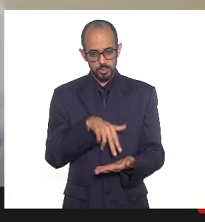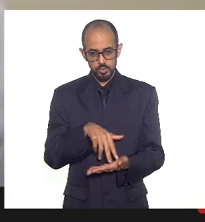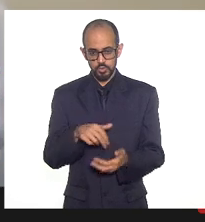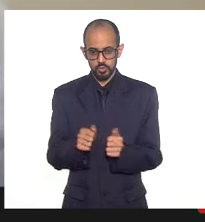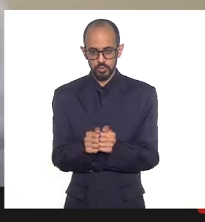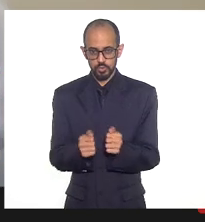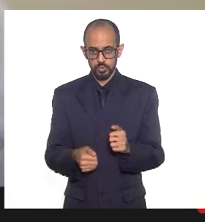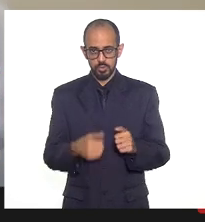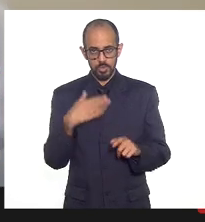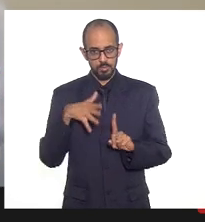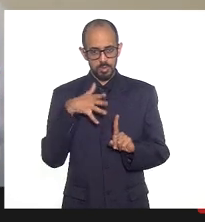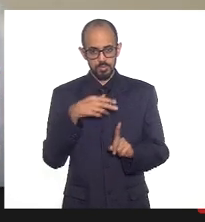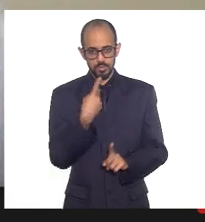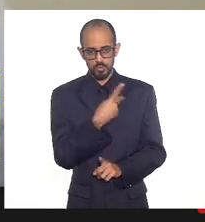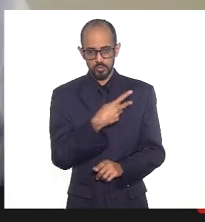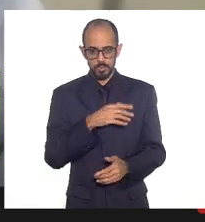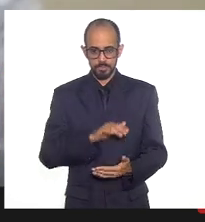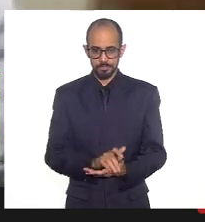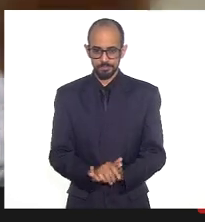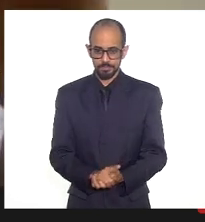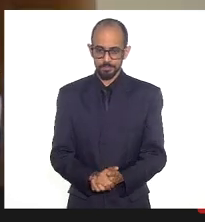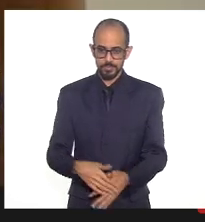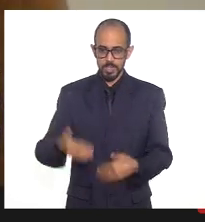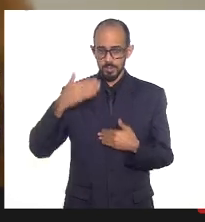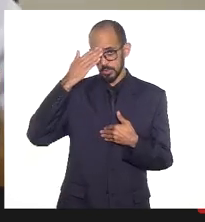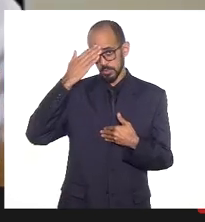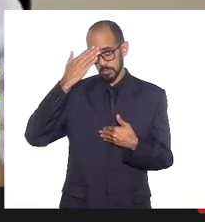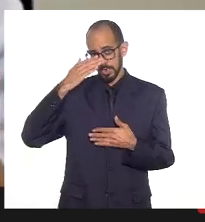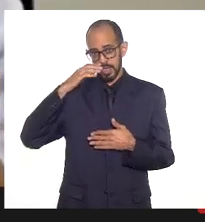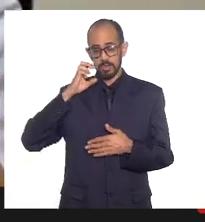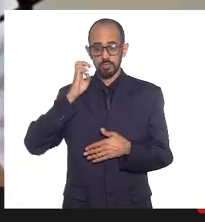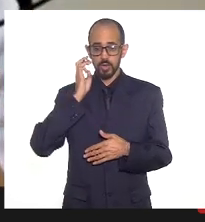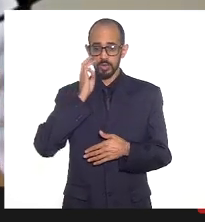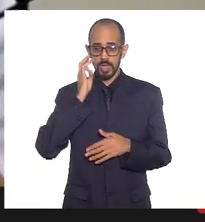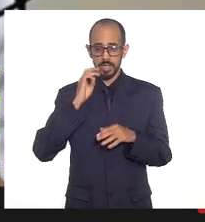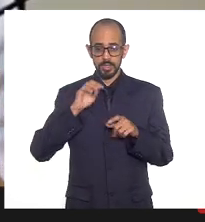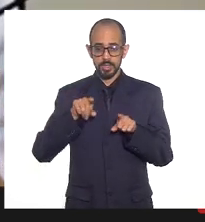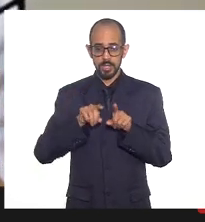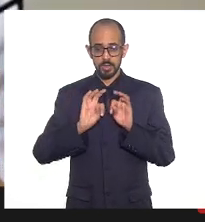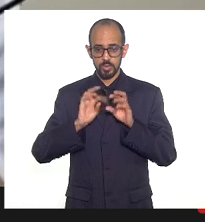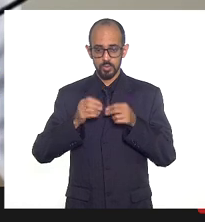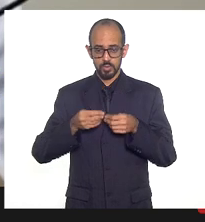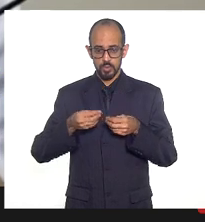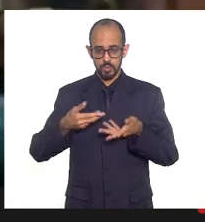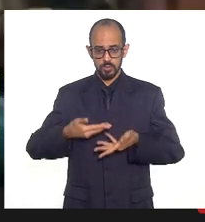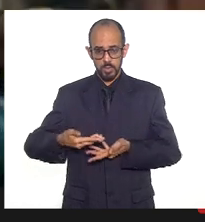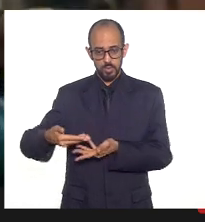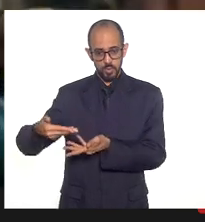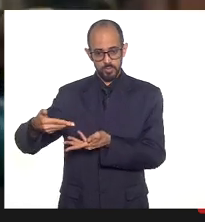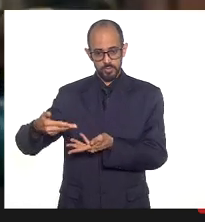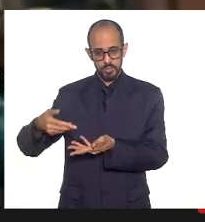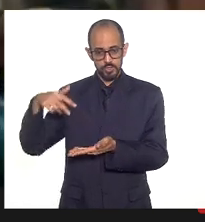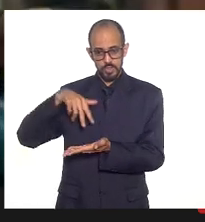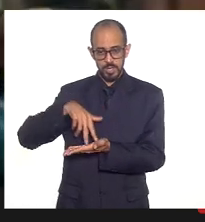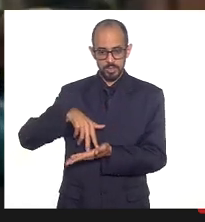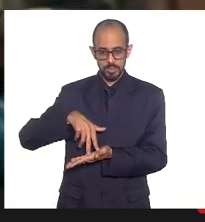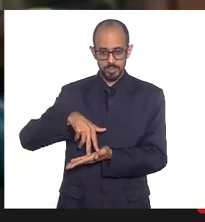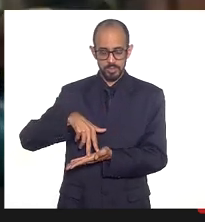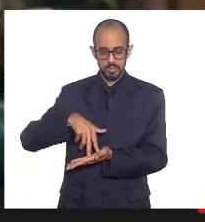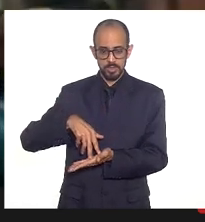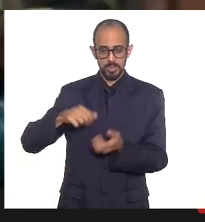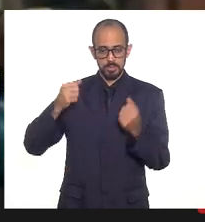saudação. Muito obrigada, deputado Valdeque. Muito obrigada a todos e todas pelo convite, por estar aqui com vocês e